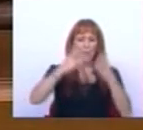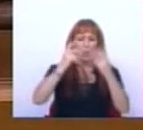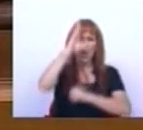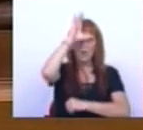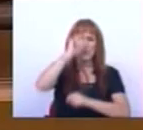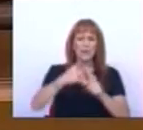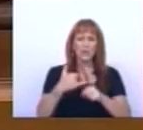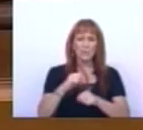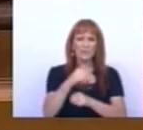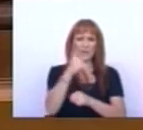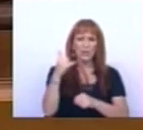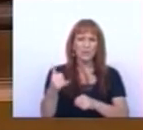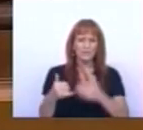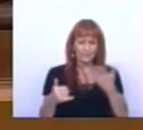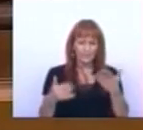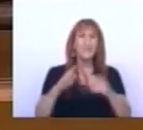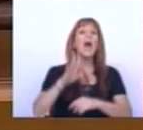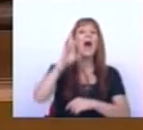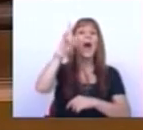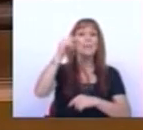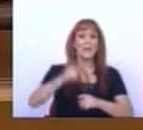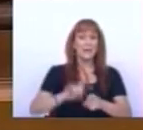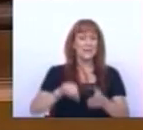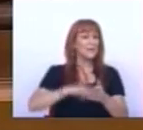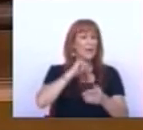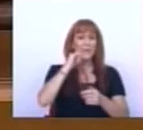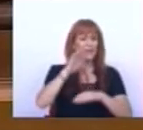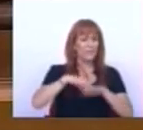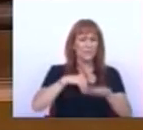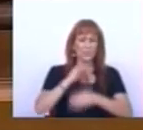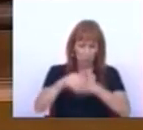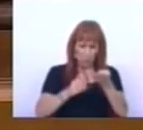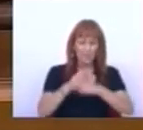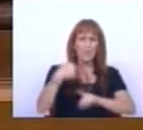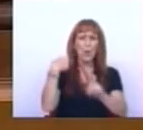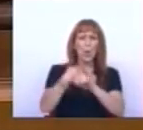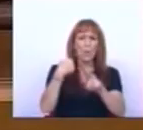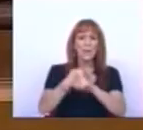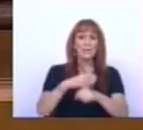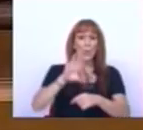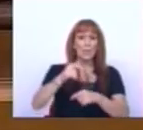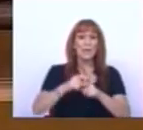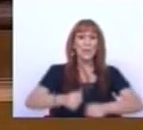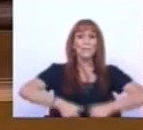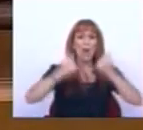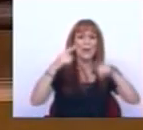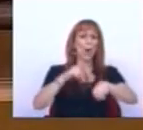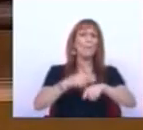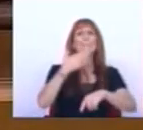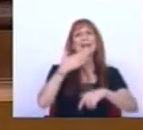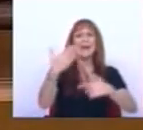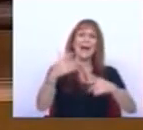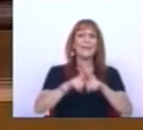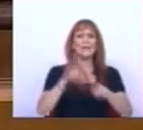de Estado para 2022. E amanhã, como sempre fizemos, prosseguiremos o combate por esse país melhor que não desistimos,